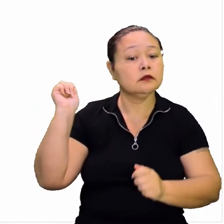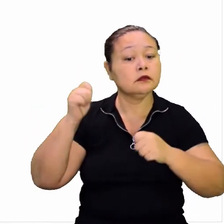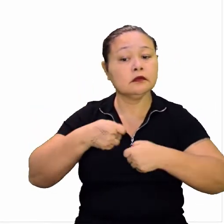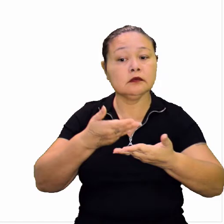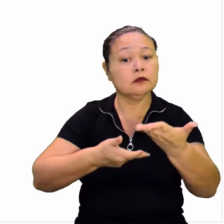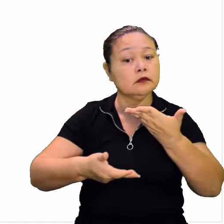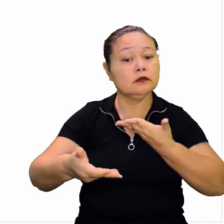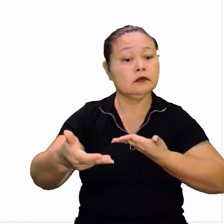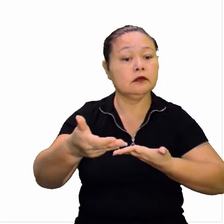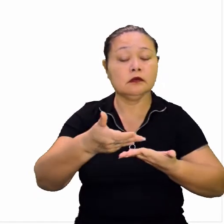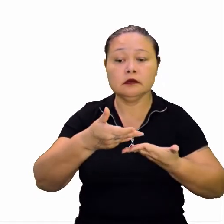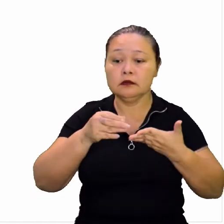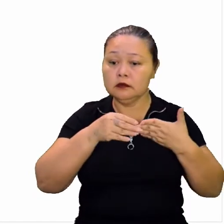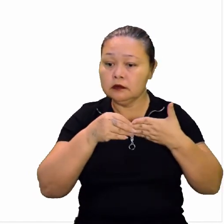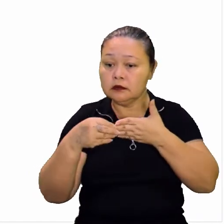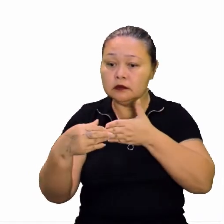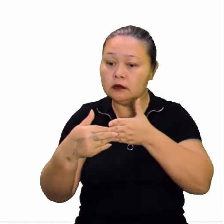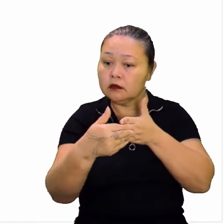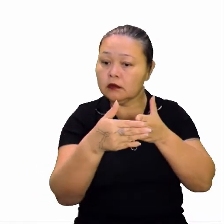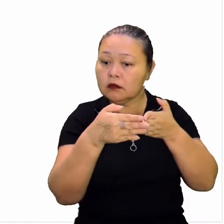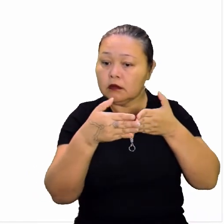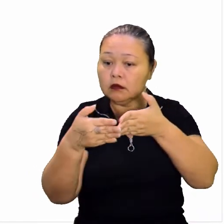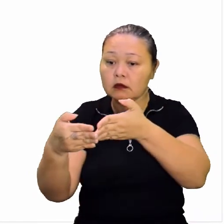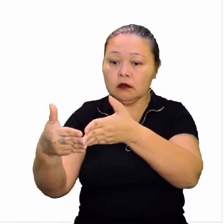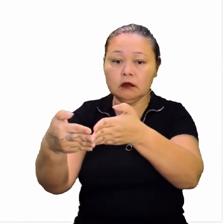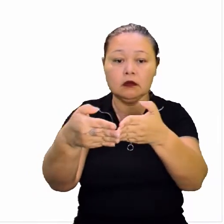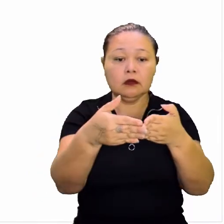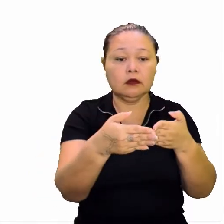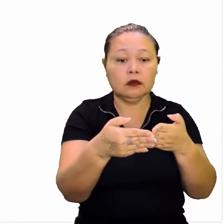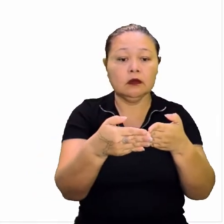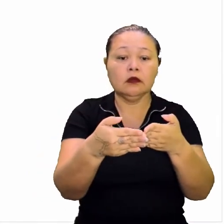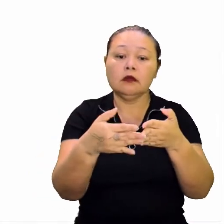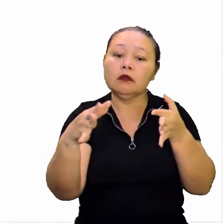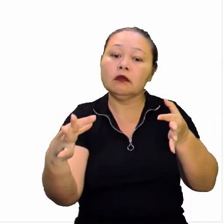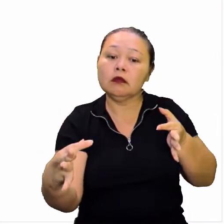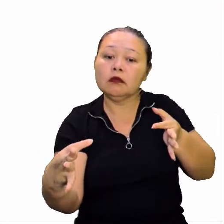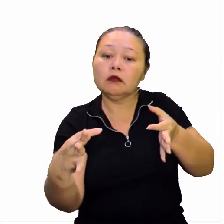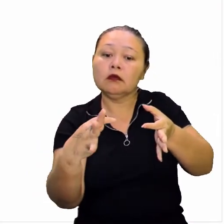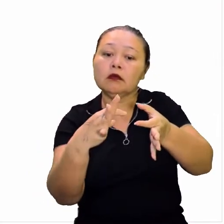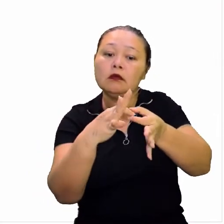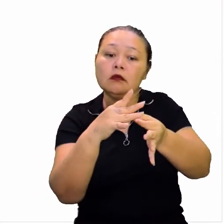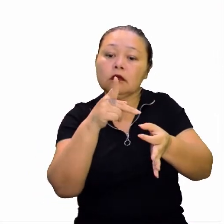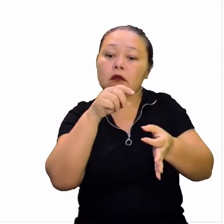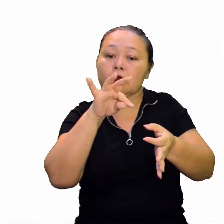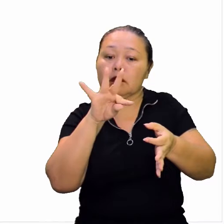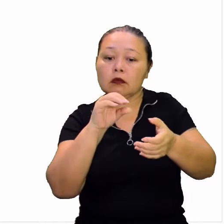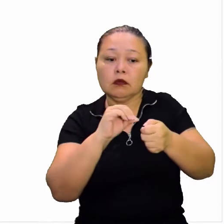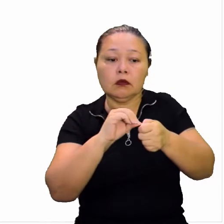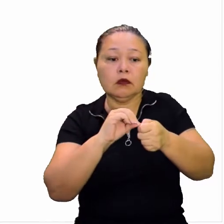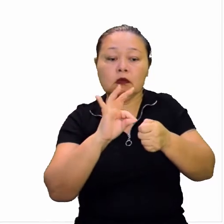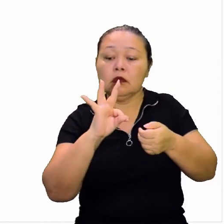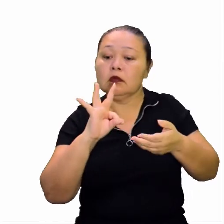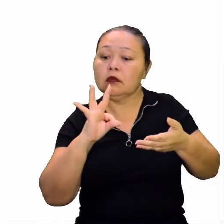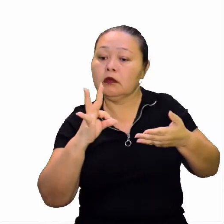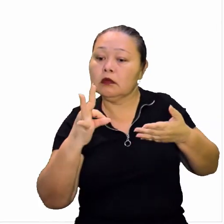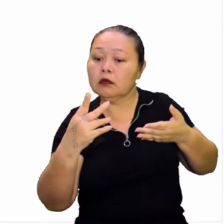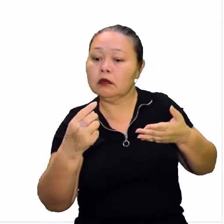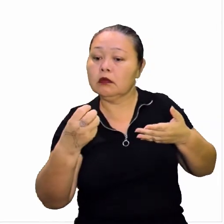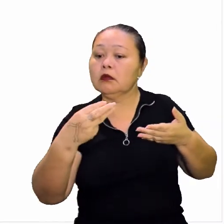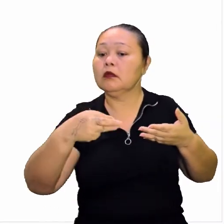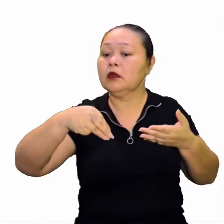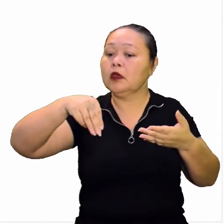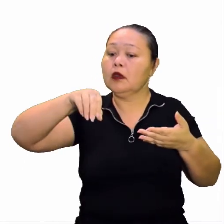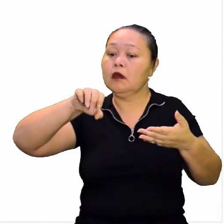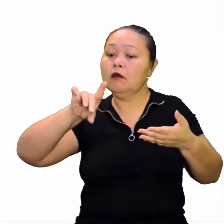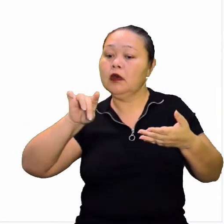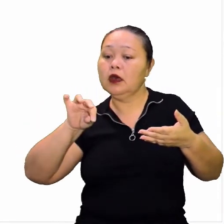capacidade comercial e rotas marítimas que ligavam portos de todo o Mediterrâneo.